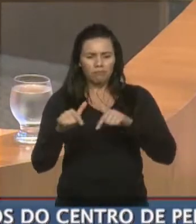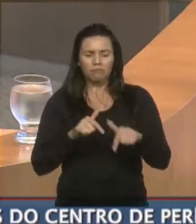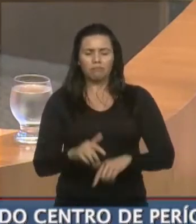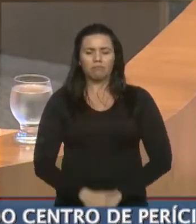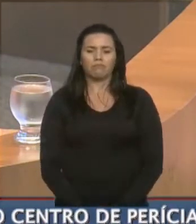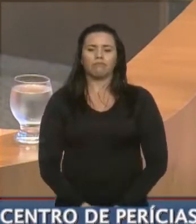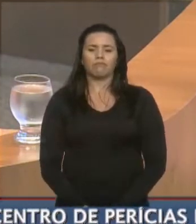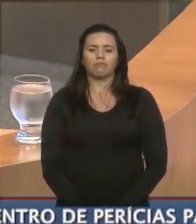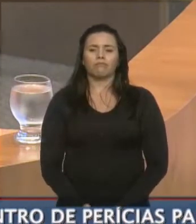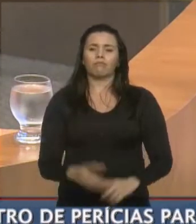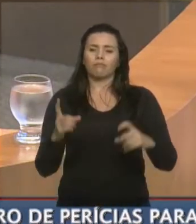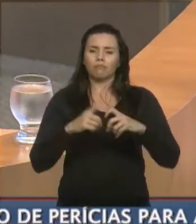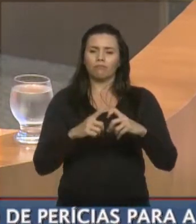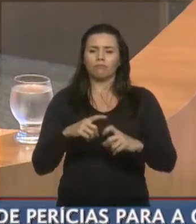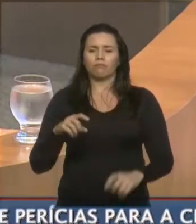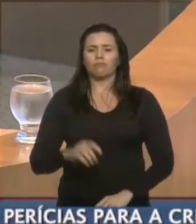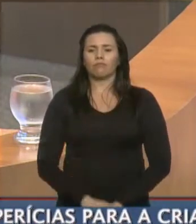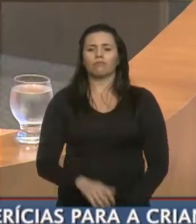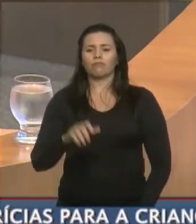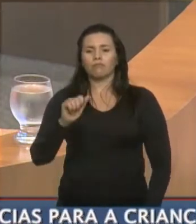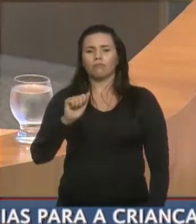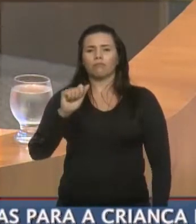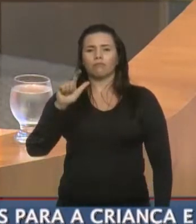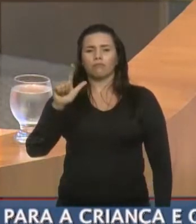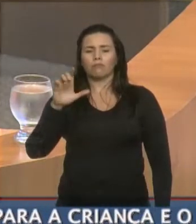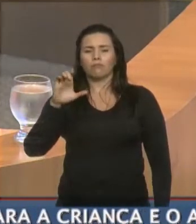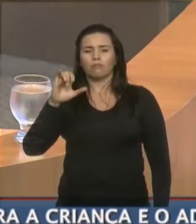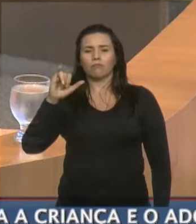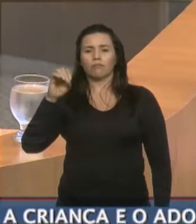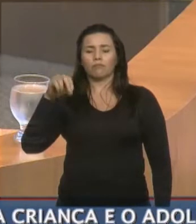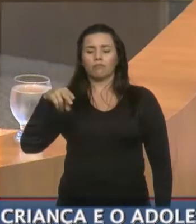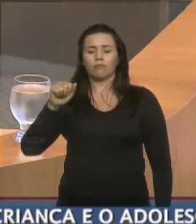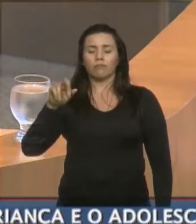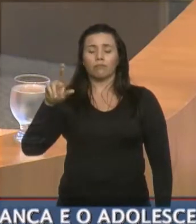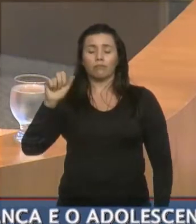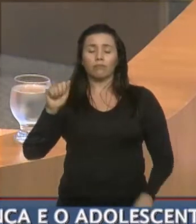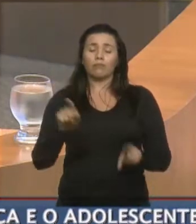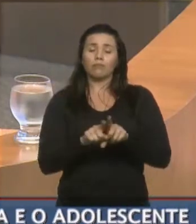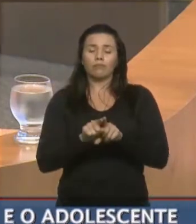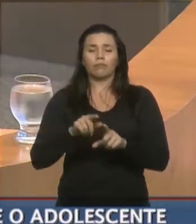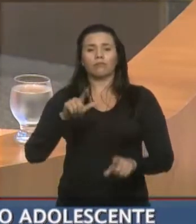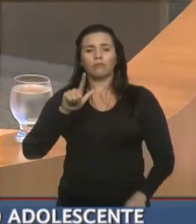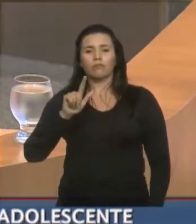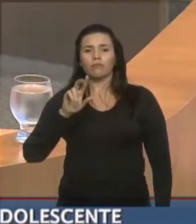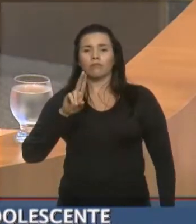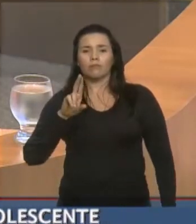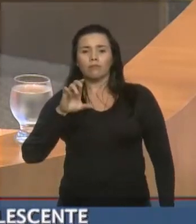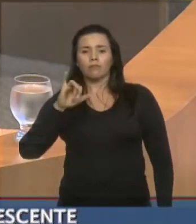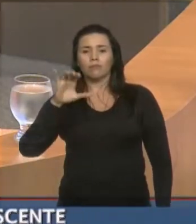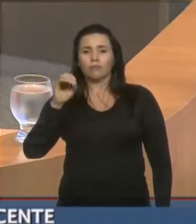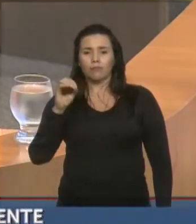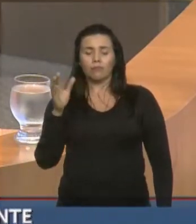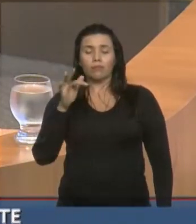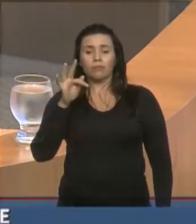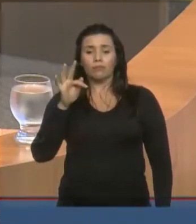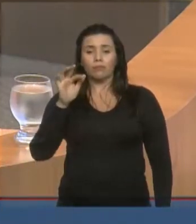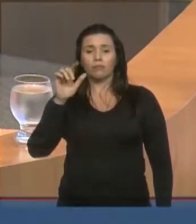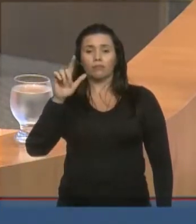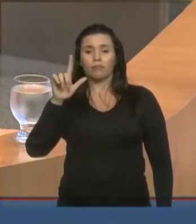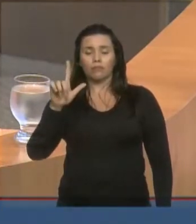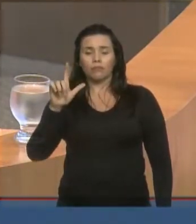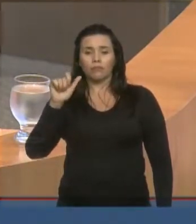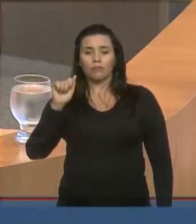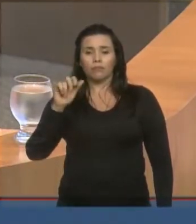médica legista Xiomara Melo Pereira, perito Lúcio Flávio Cavalcante. Torna-se mais fácil